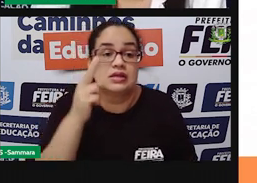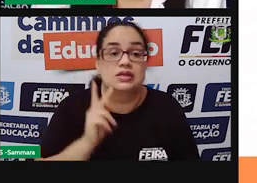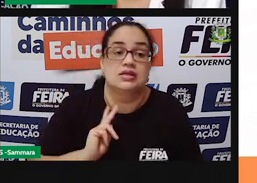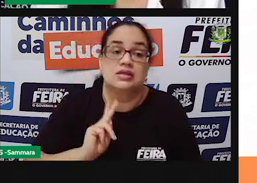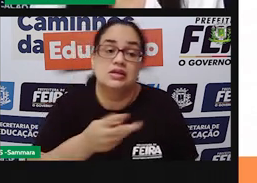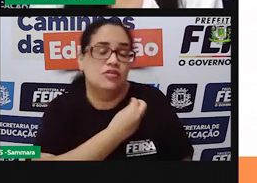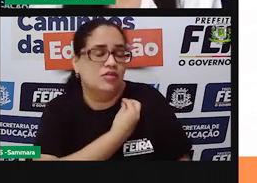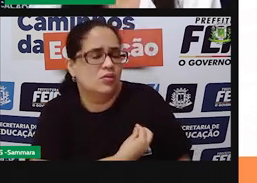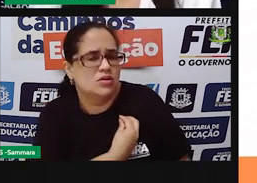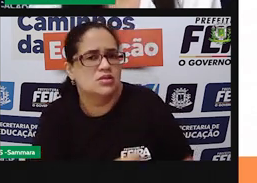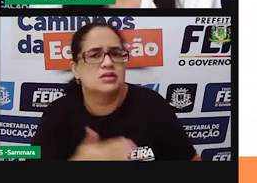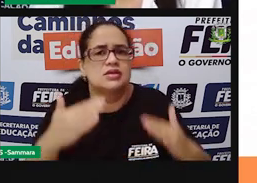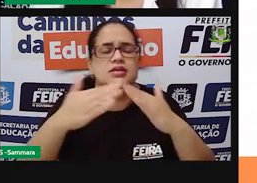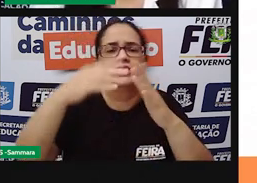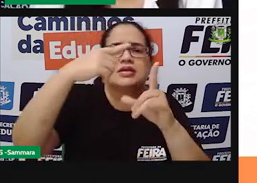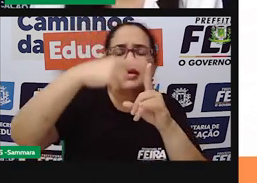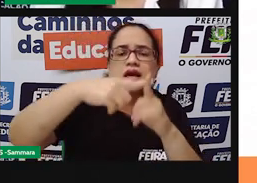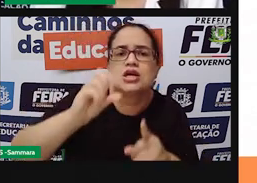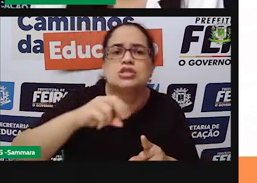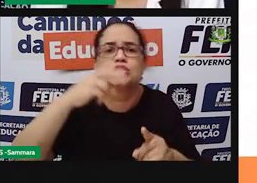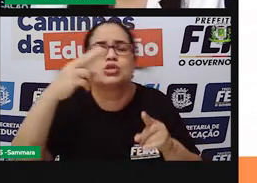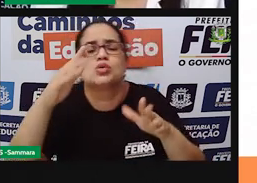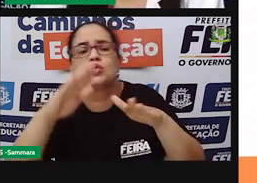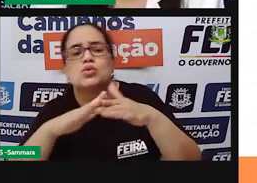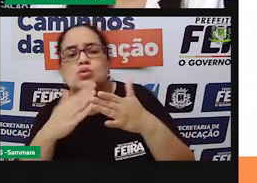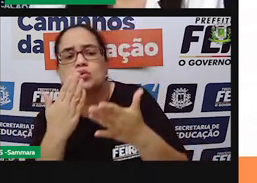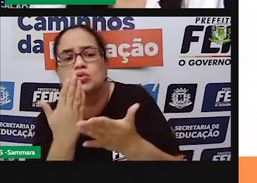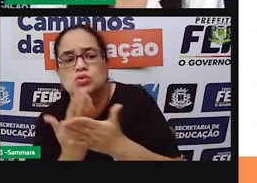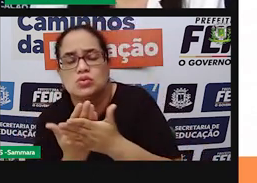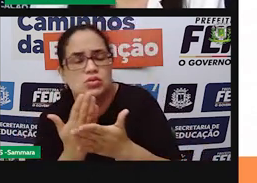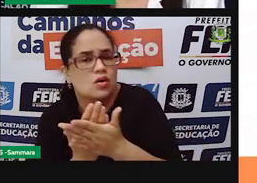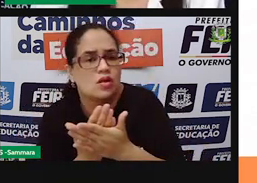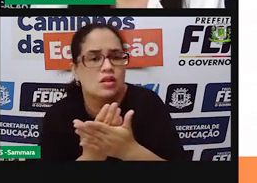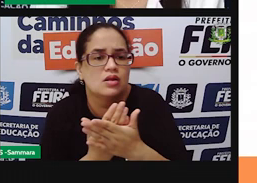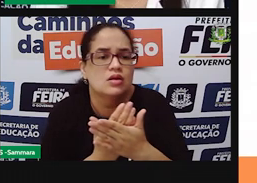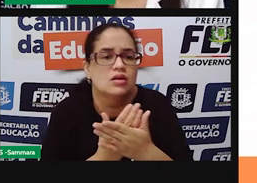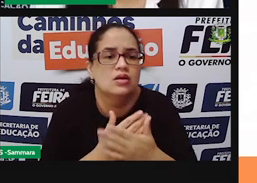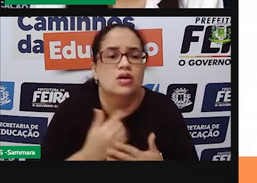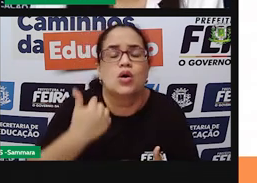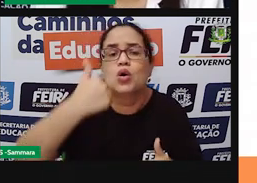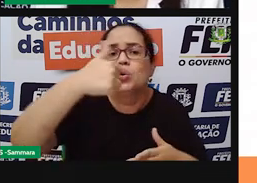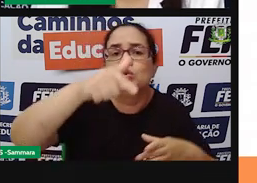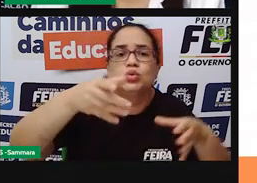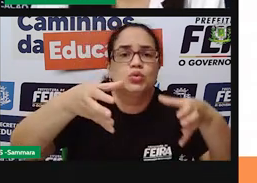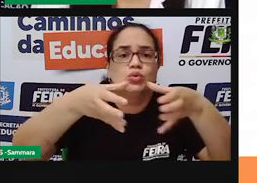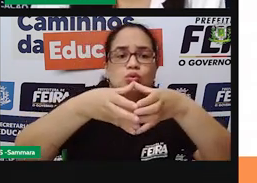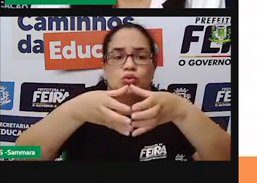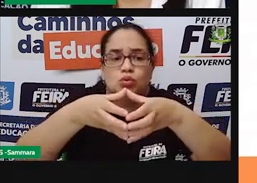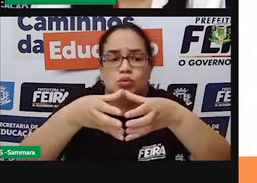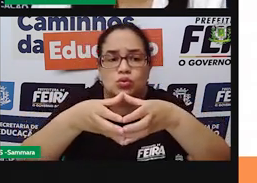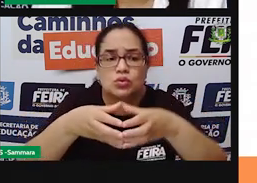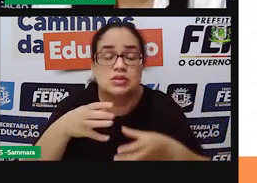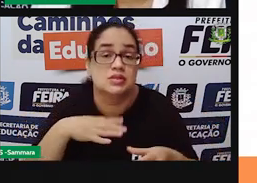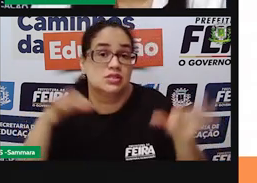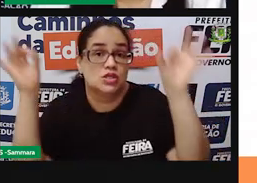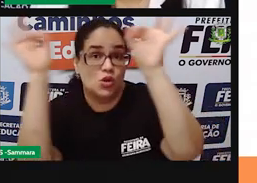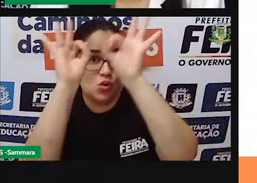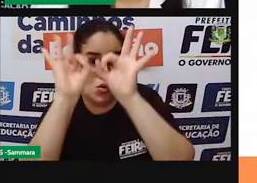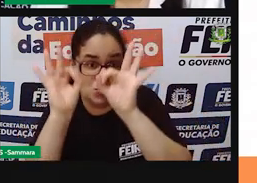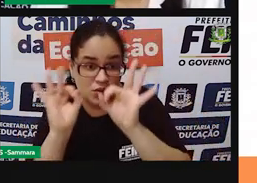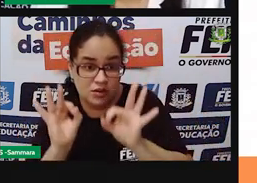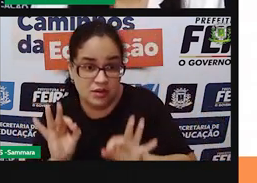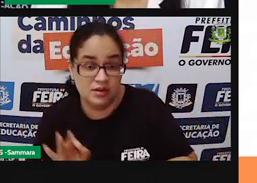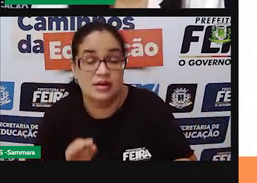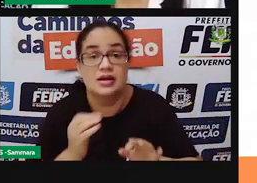em igrejas, em escolas e outras instituições. Ou mesmo outros grupos, né, que resolvem se organizar